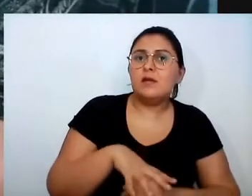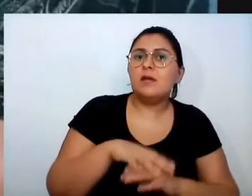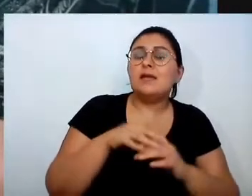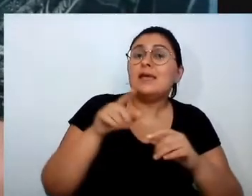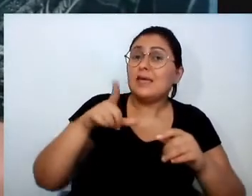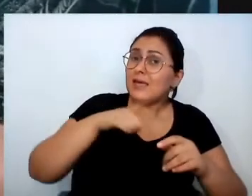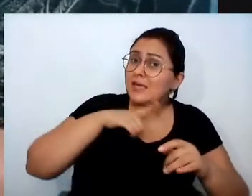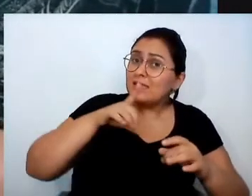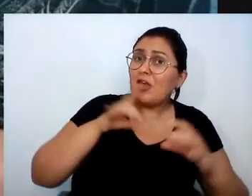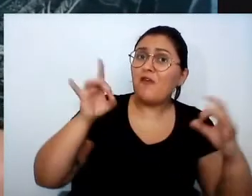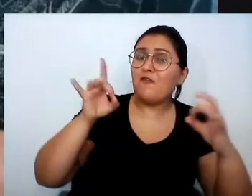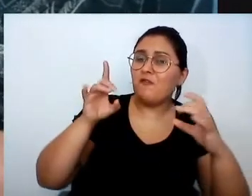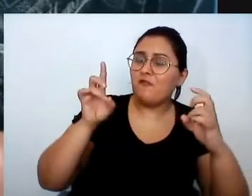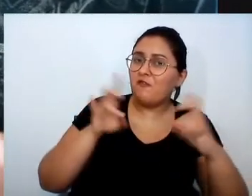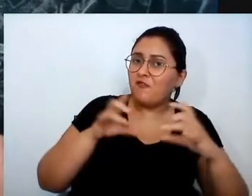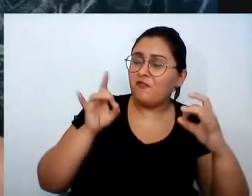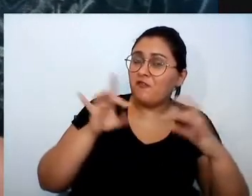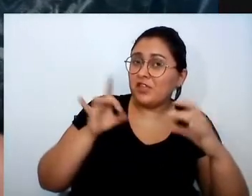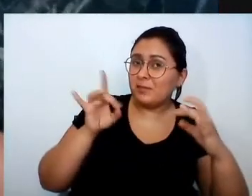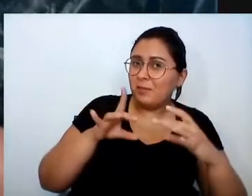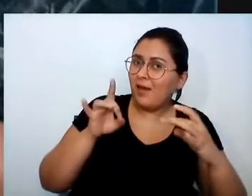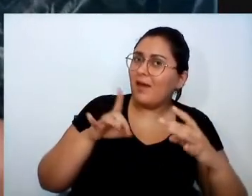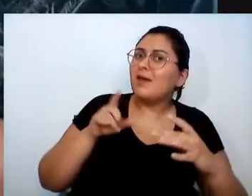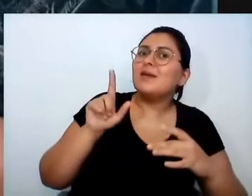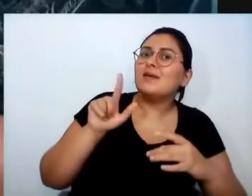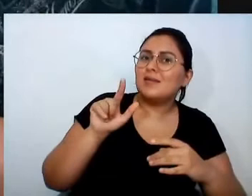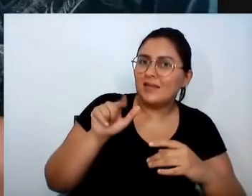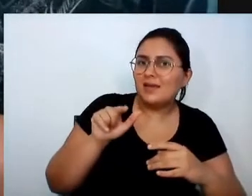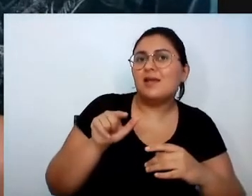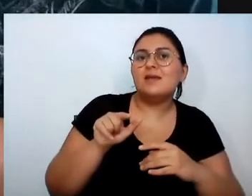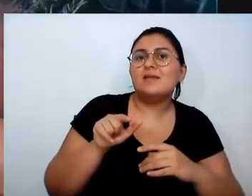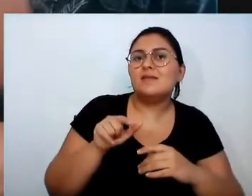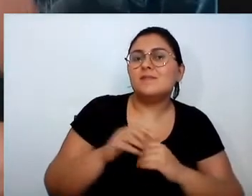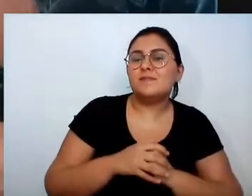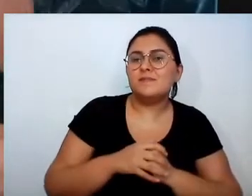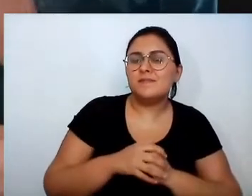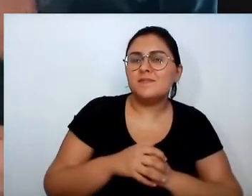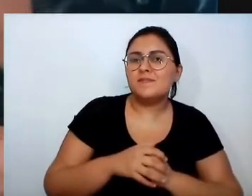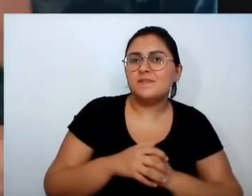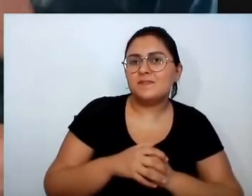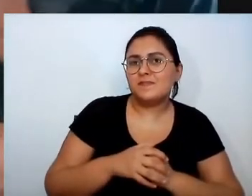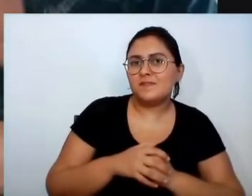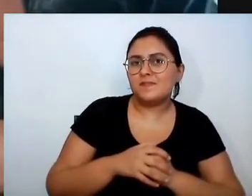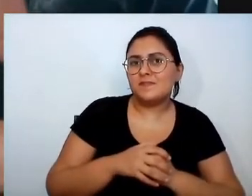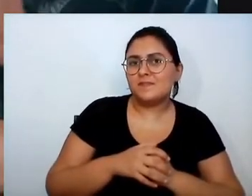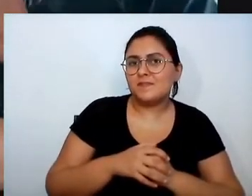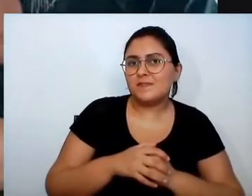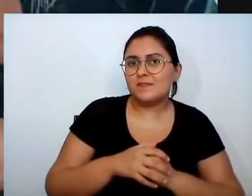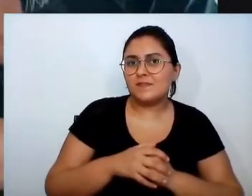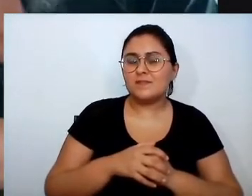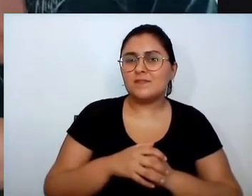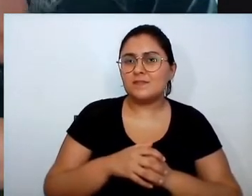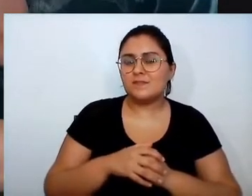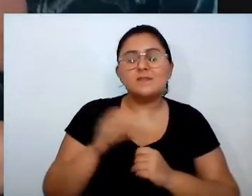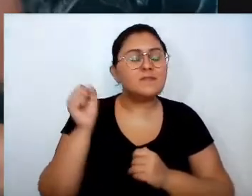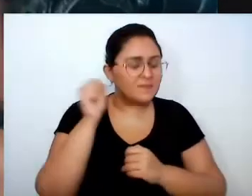Sidney, Isso. né? Quando tem alguma coisa ali que não fica legal, né? Aí, a partir É, dessa percepção aí que